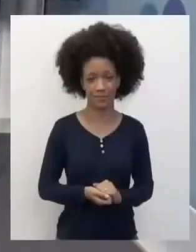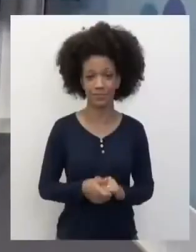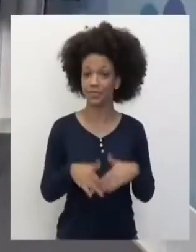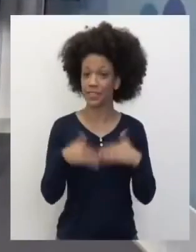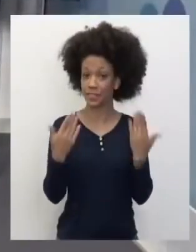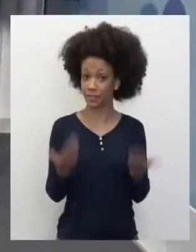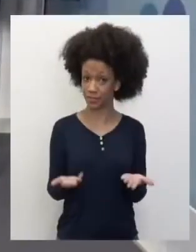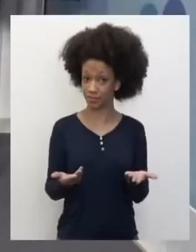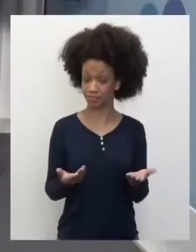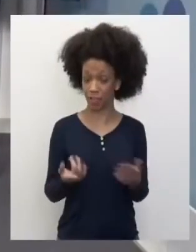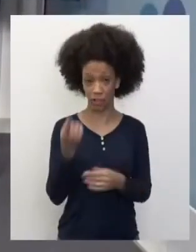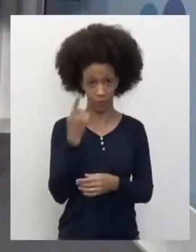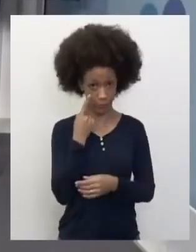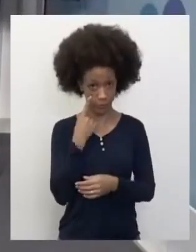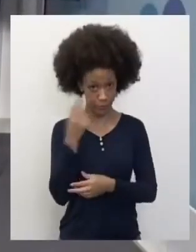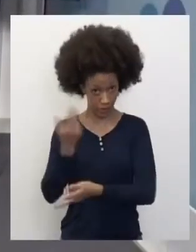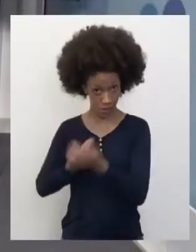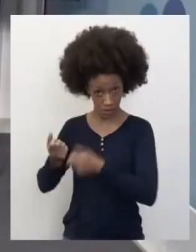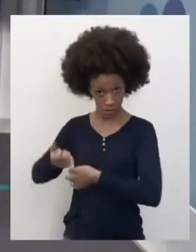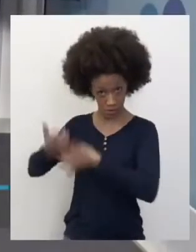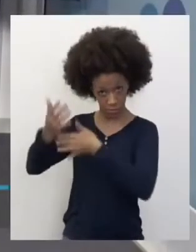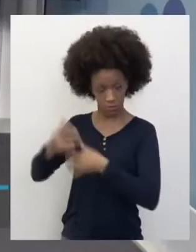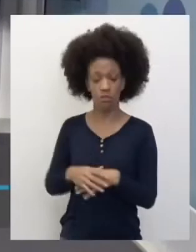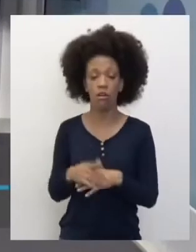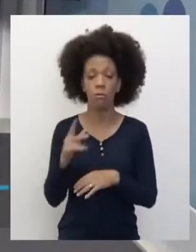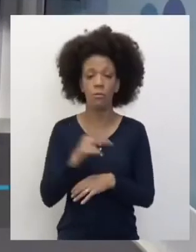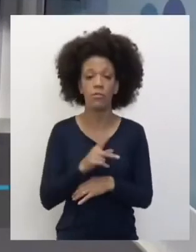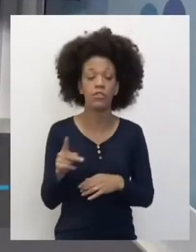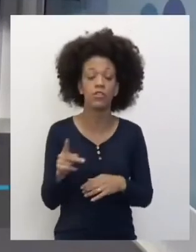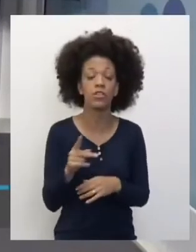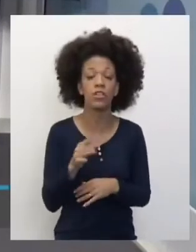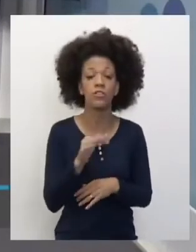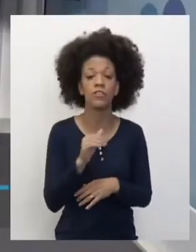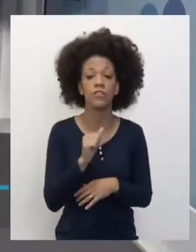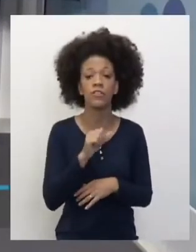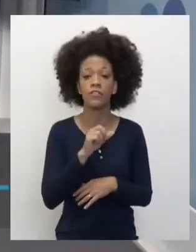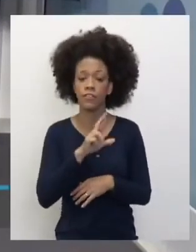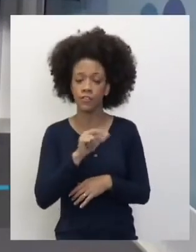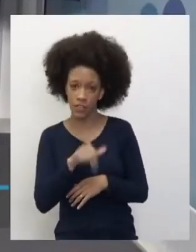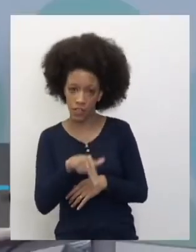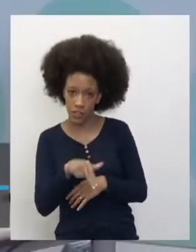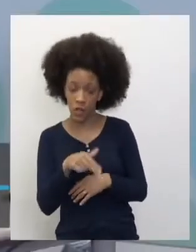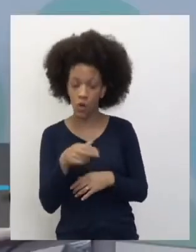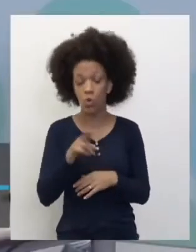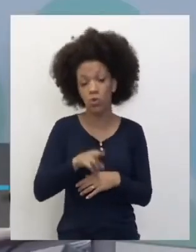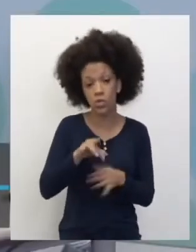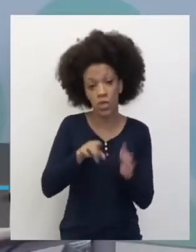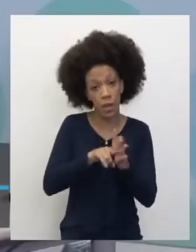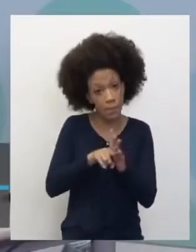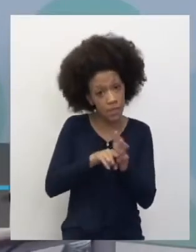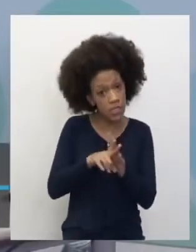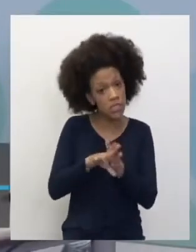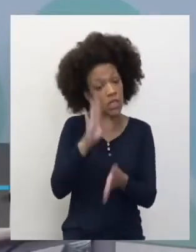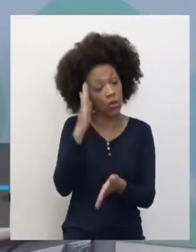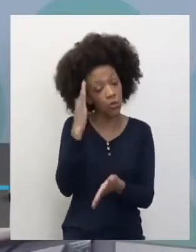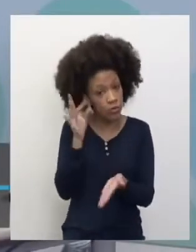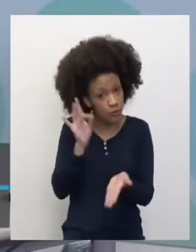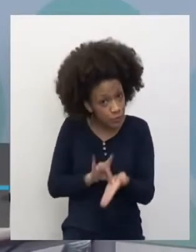Bom, Elaine, vamos lá. A Prof. Francis Elaine colocou usar uma fonte confiável relacionada à